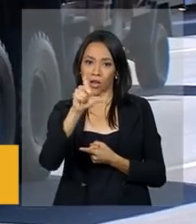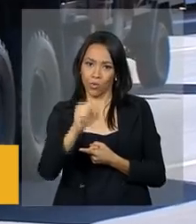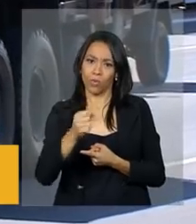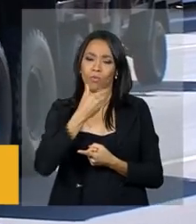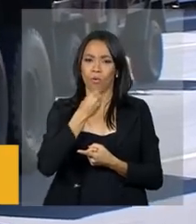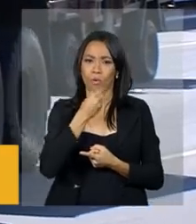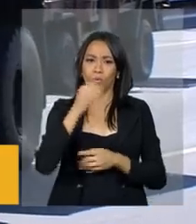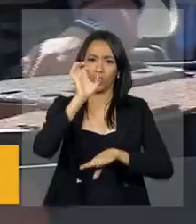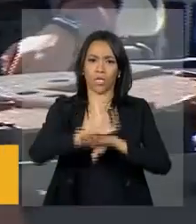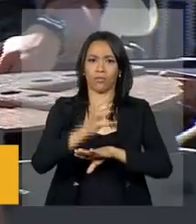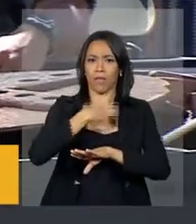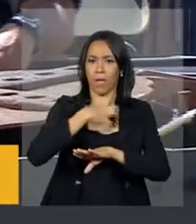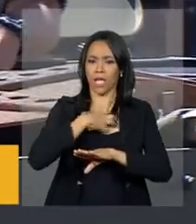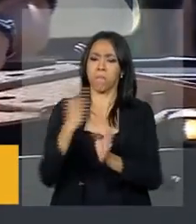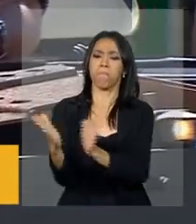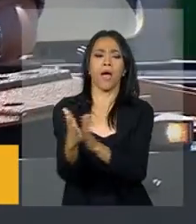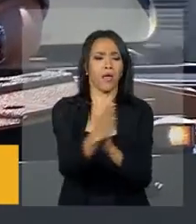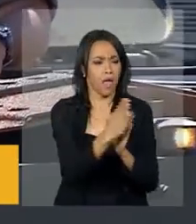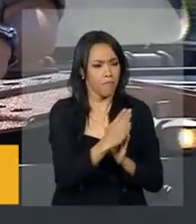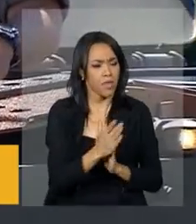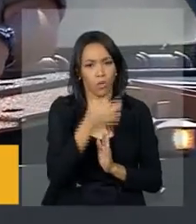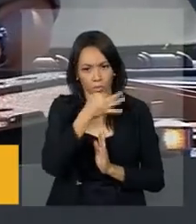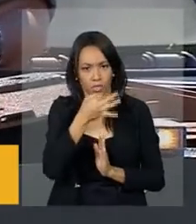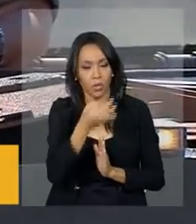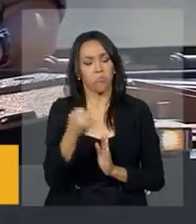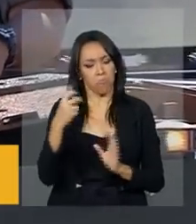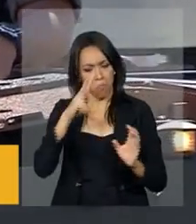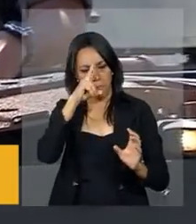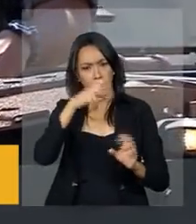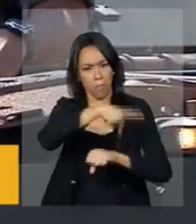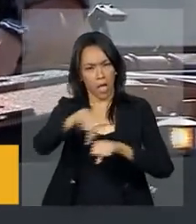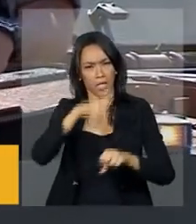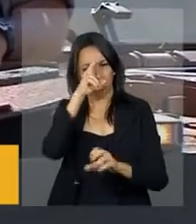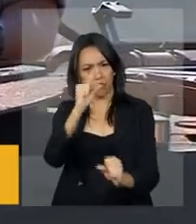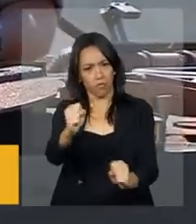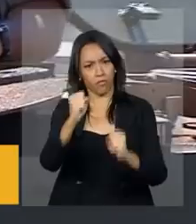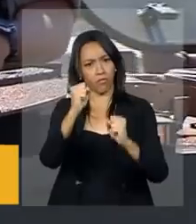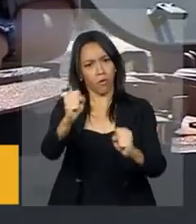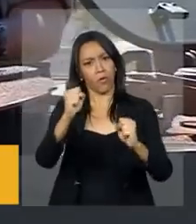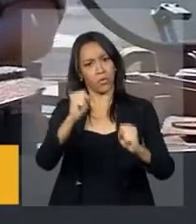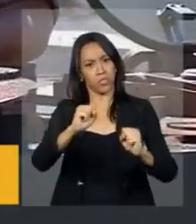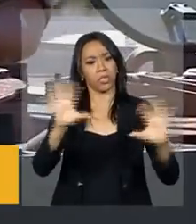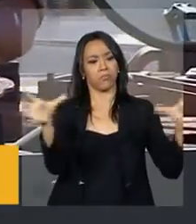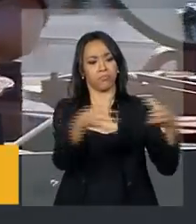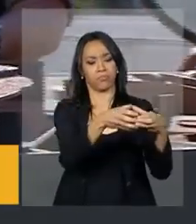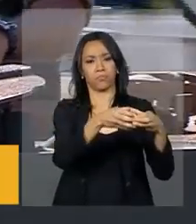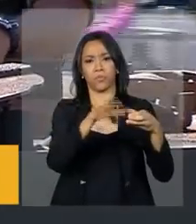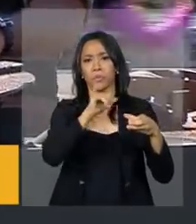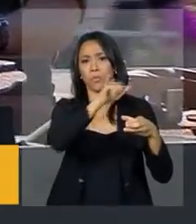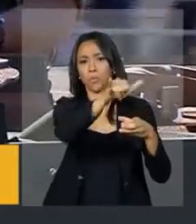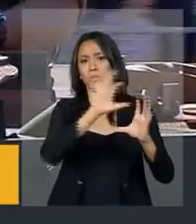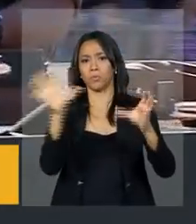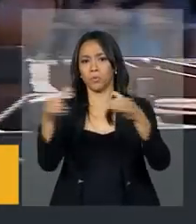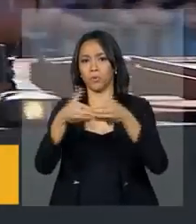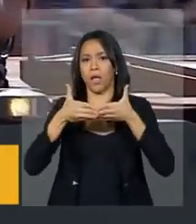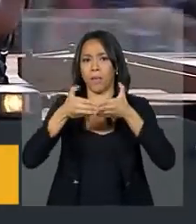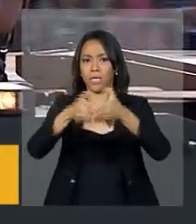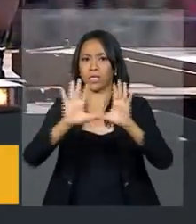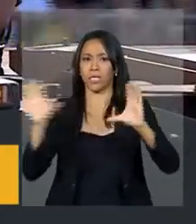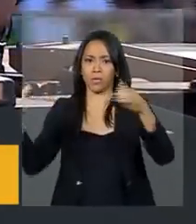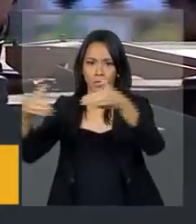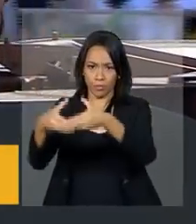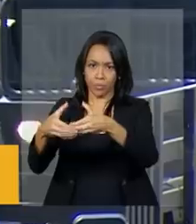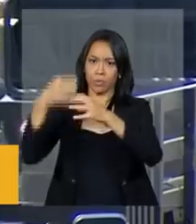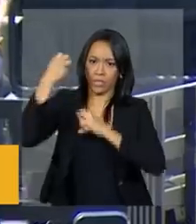parabeniza toda a organização e diz que um país forte é um país bem representado por suas forças armadas. Ele lembra que a banda marcial de